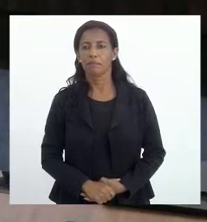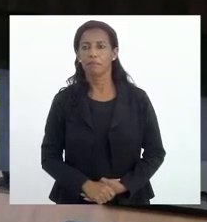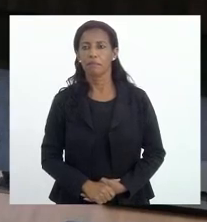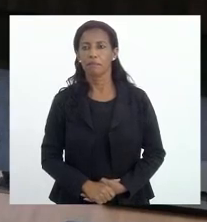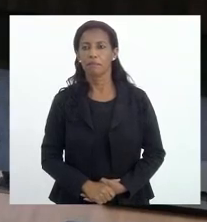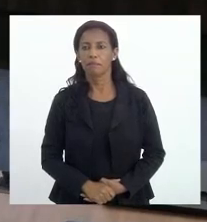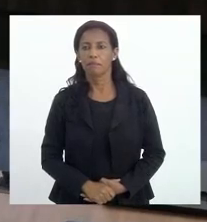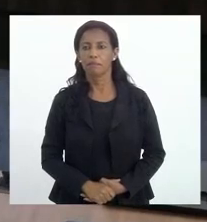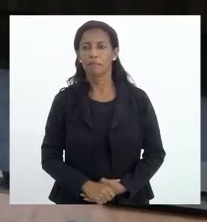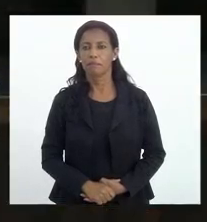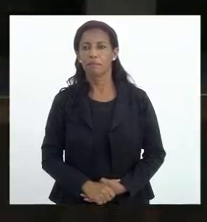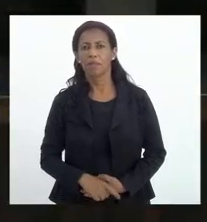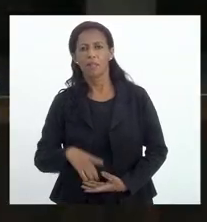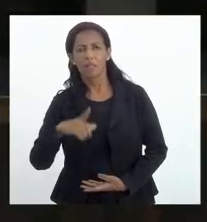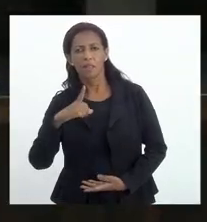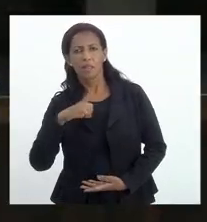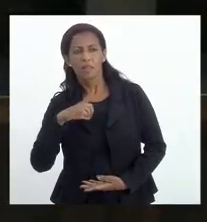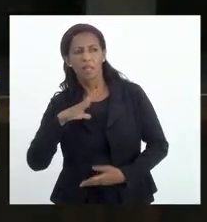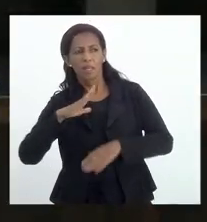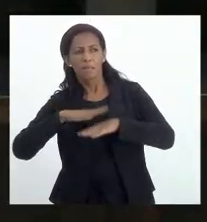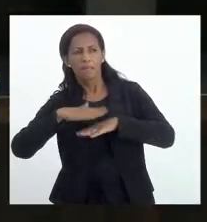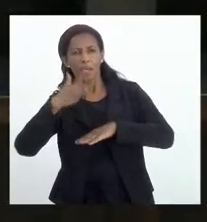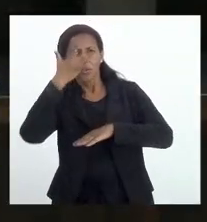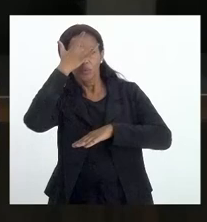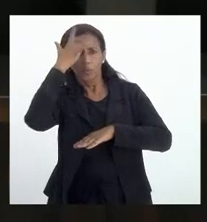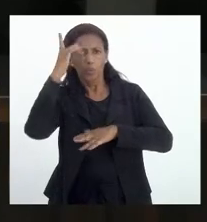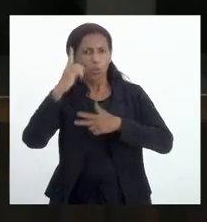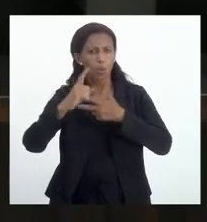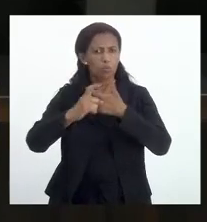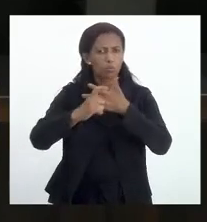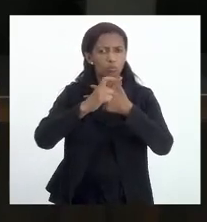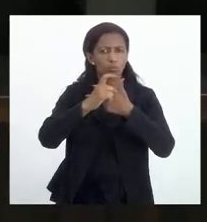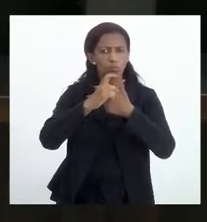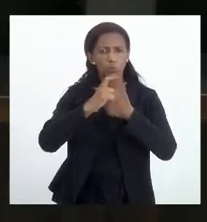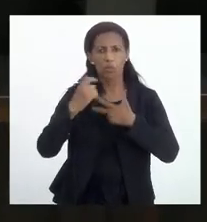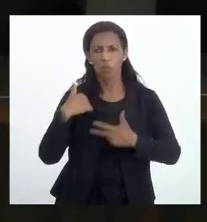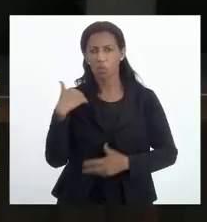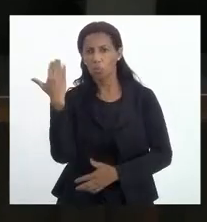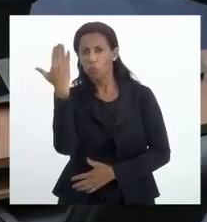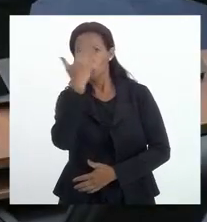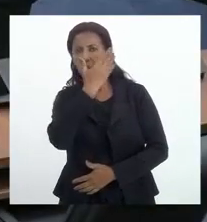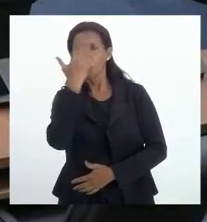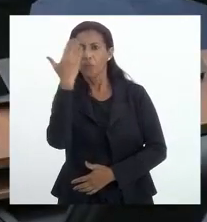Tem mais alguém do Executivo que eu não tenha anotado a presença?